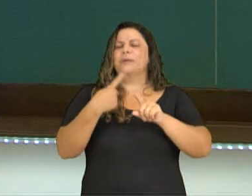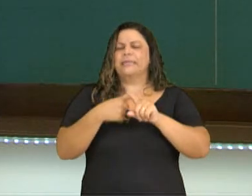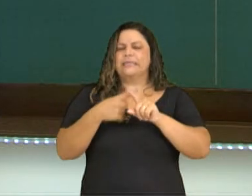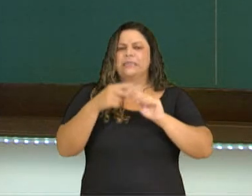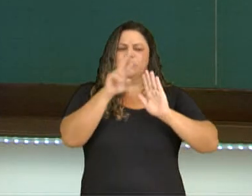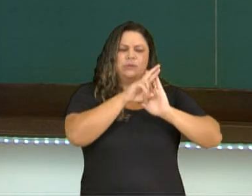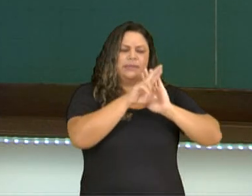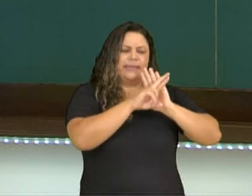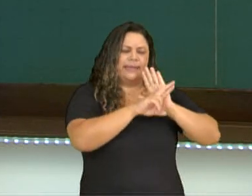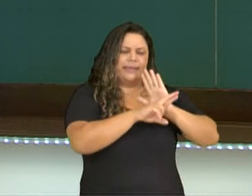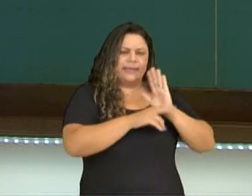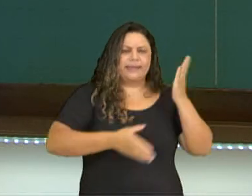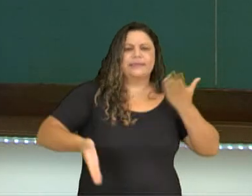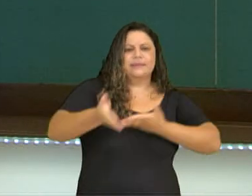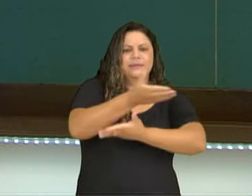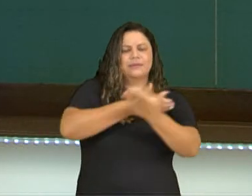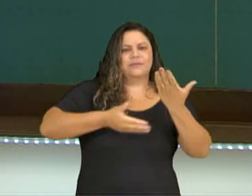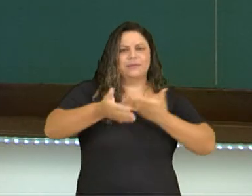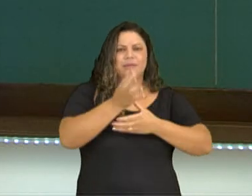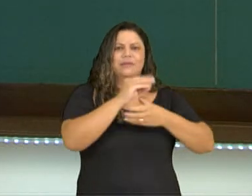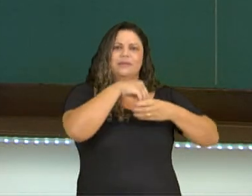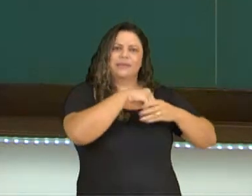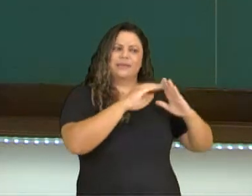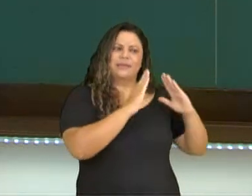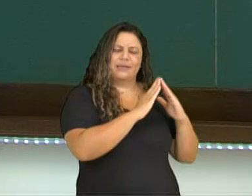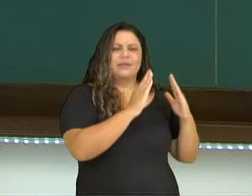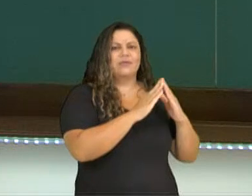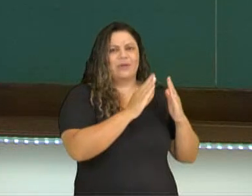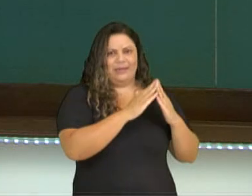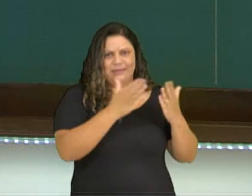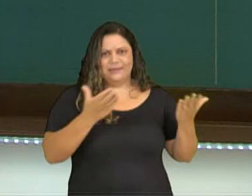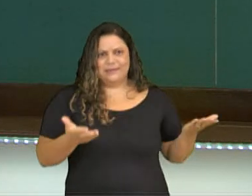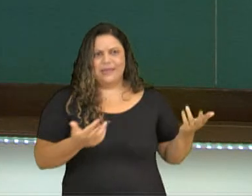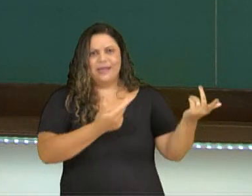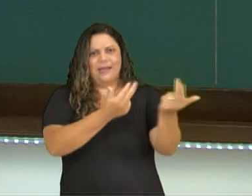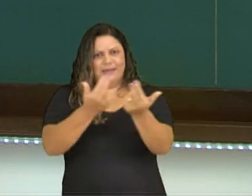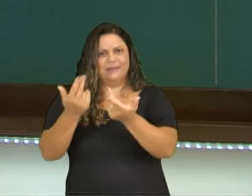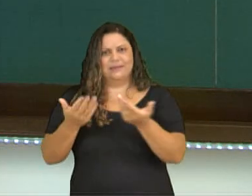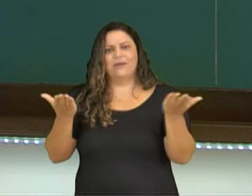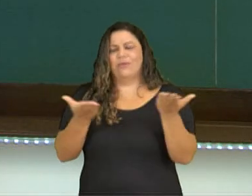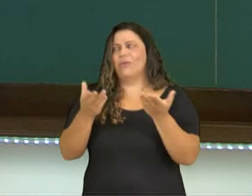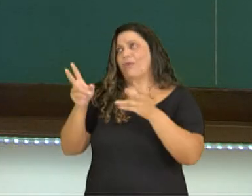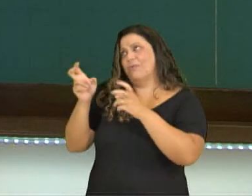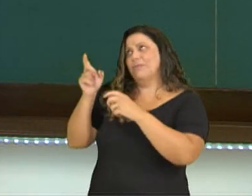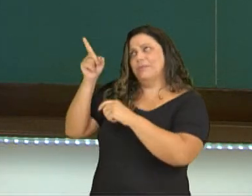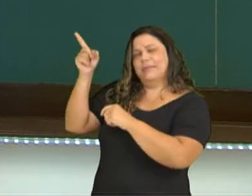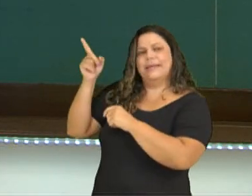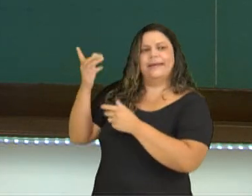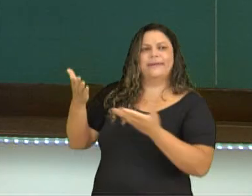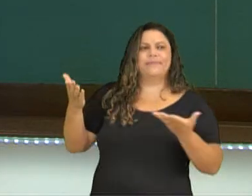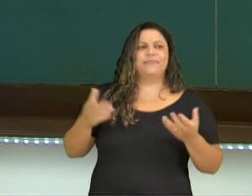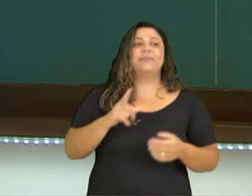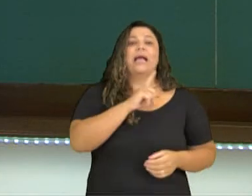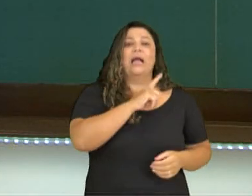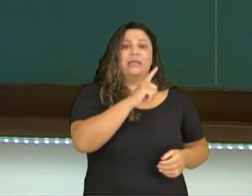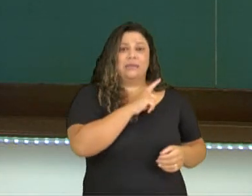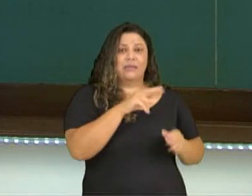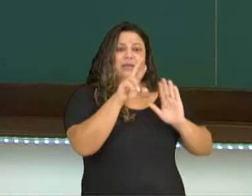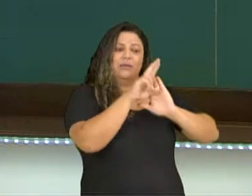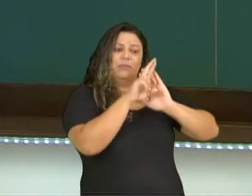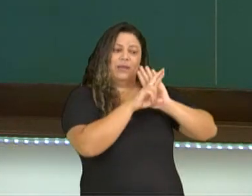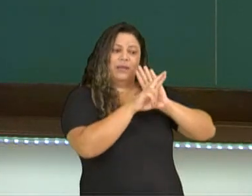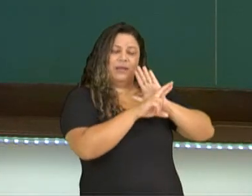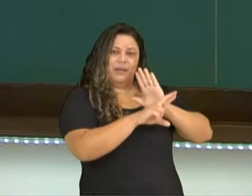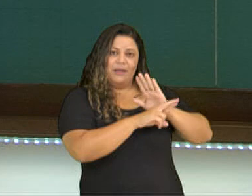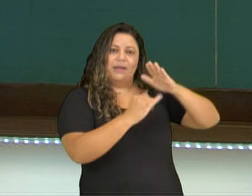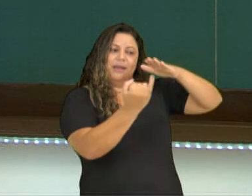de convivência estabelecidas no interior do nosso lar, né, como essa que foi citada nesse enunciado, nós temos uma regra que é elaborada